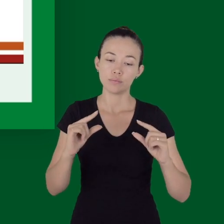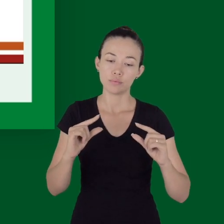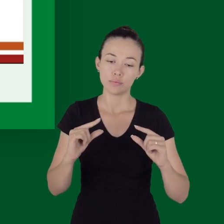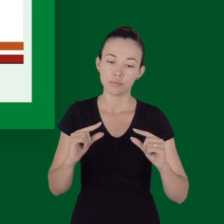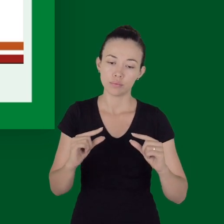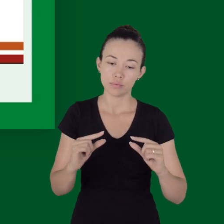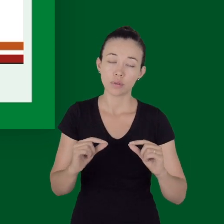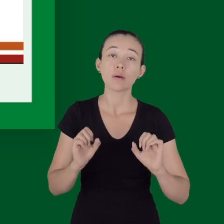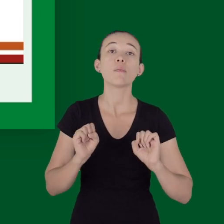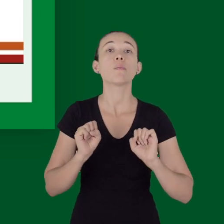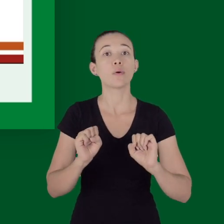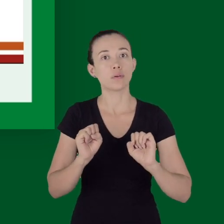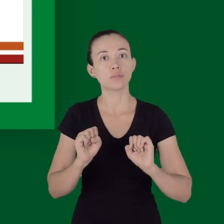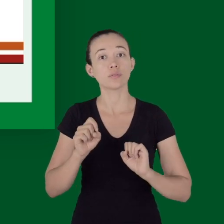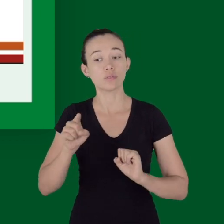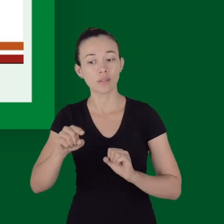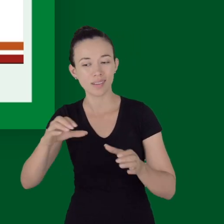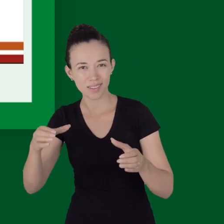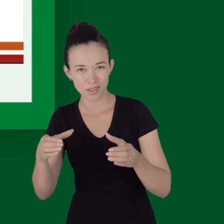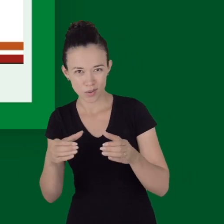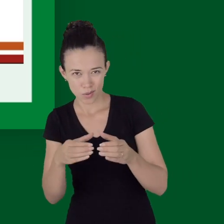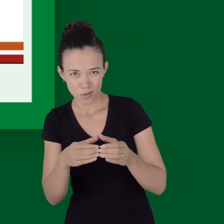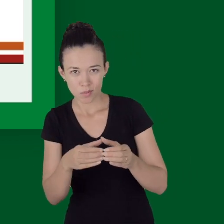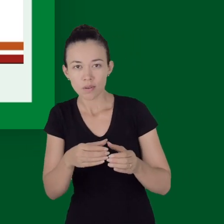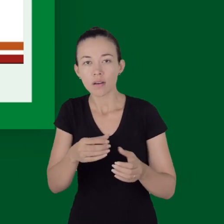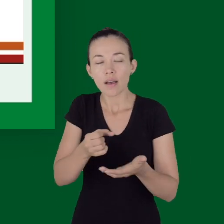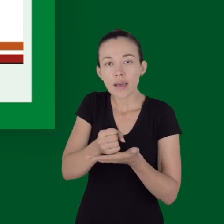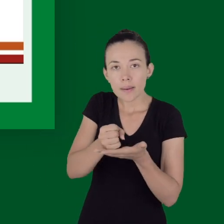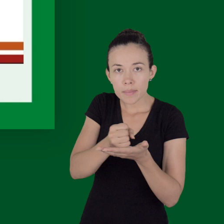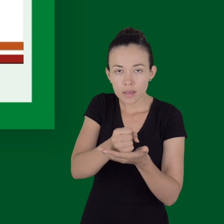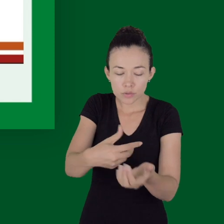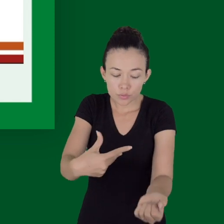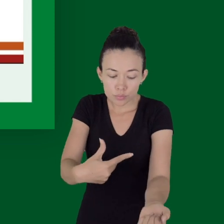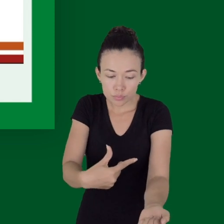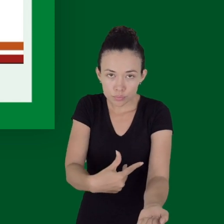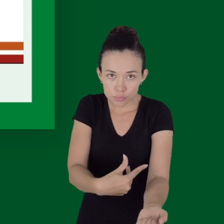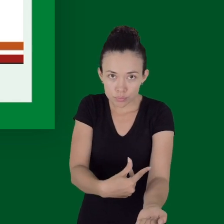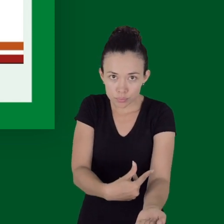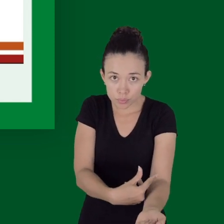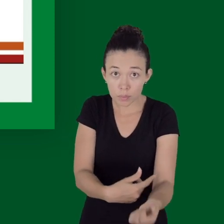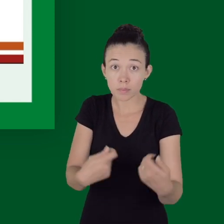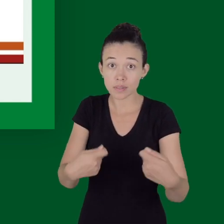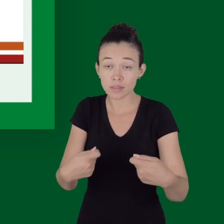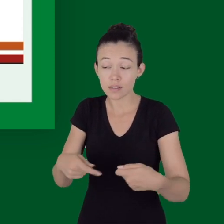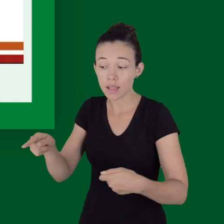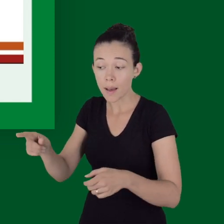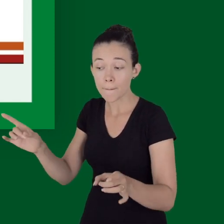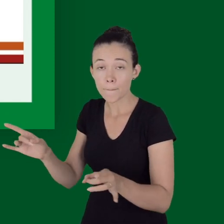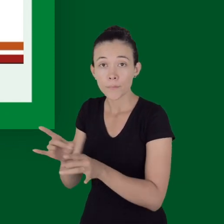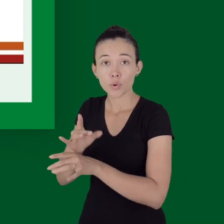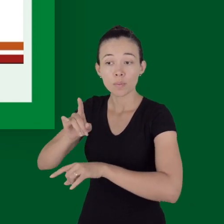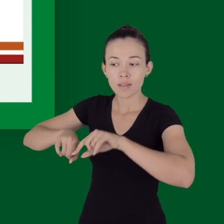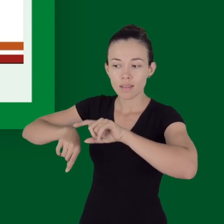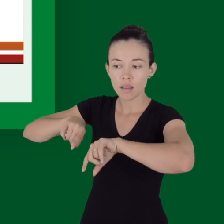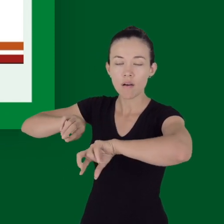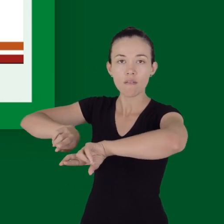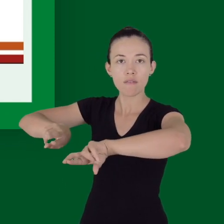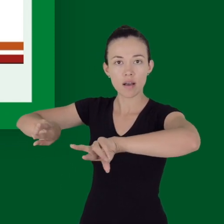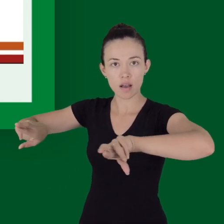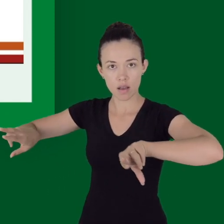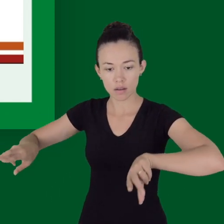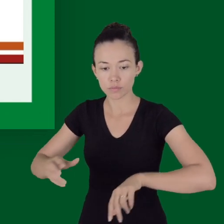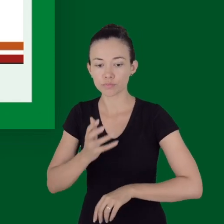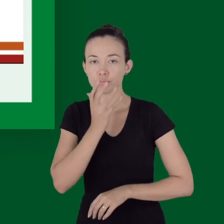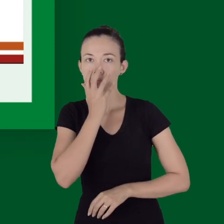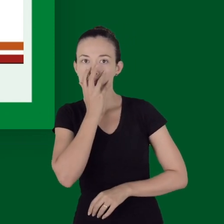o medicamento tem que estar preparada para uma depressão respiratória. Então, se o paciente tem que estar lá com a máscara do lado, tem que